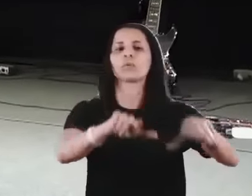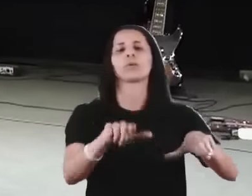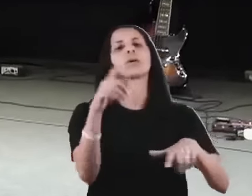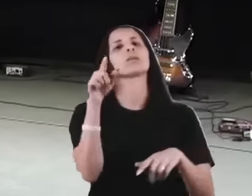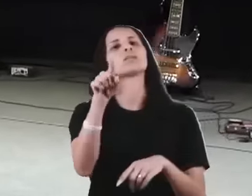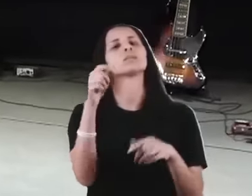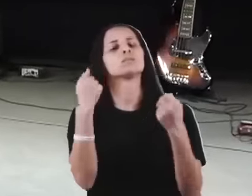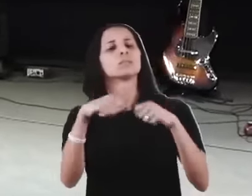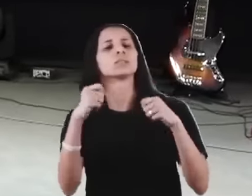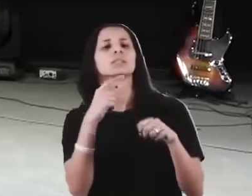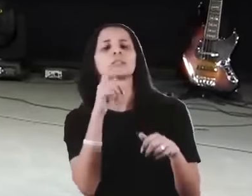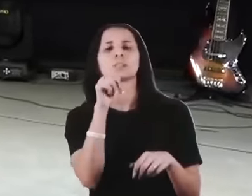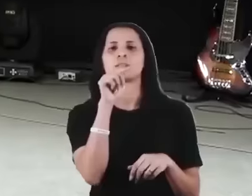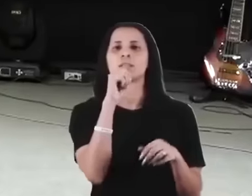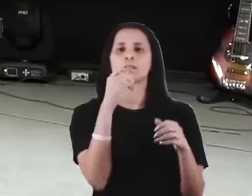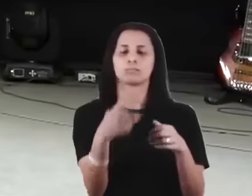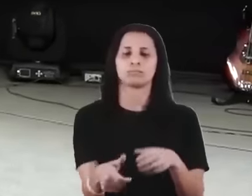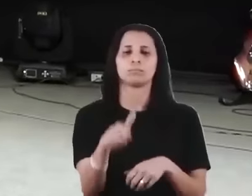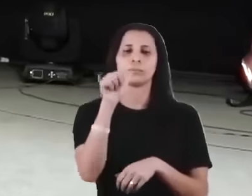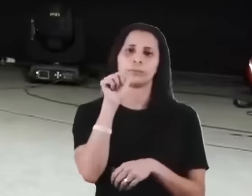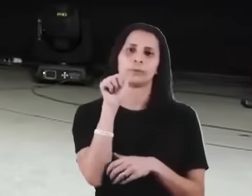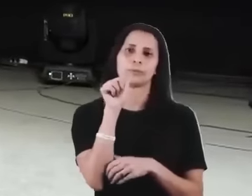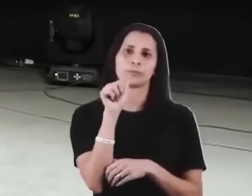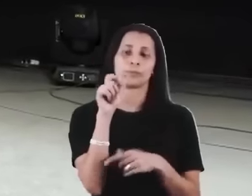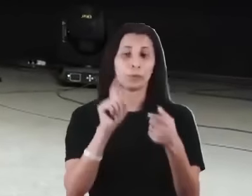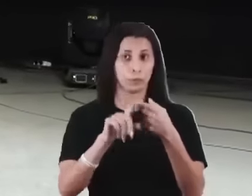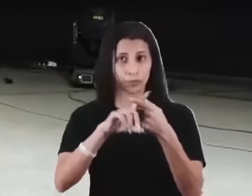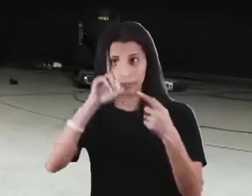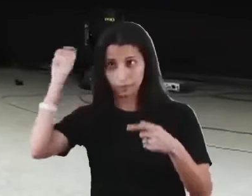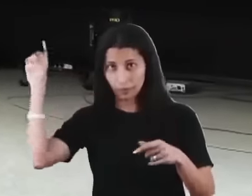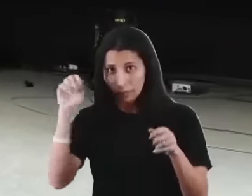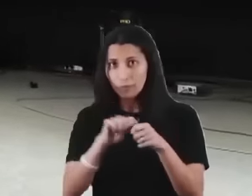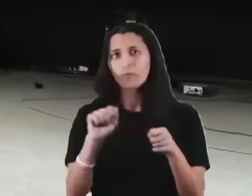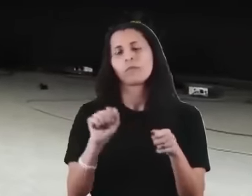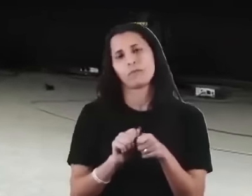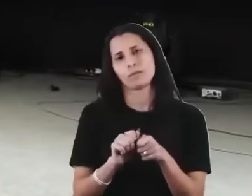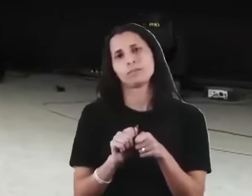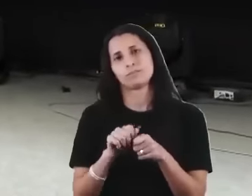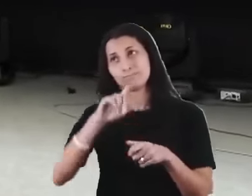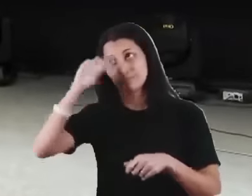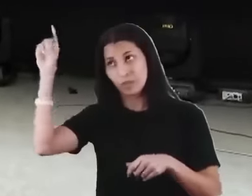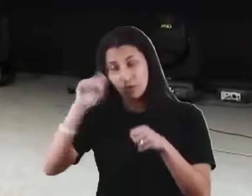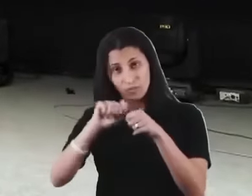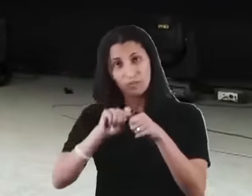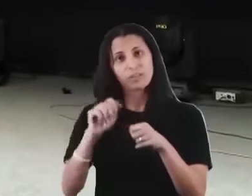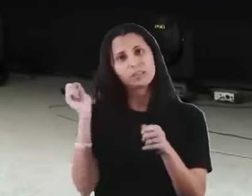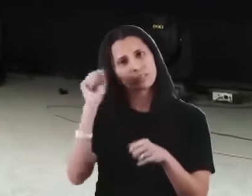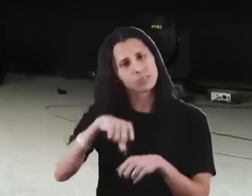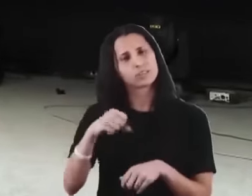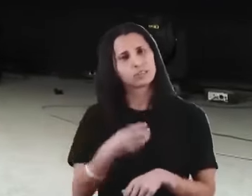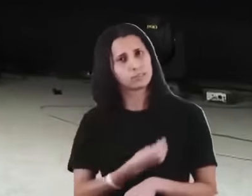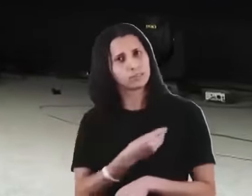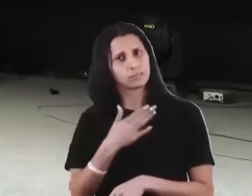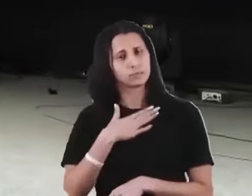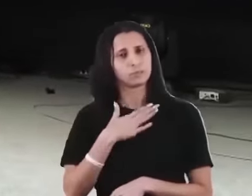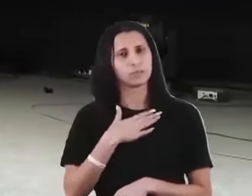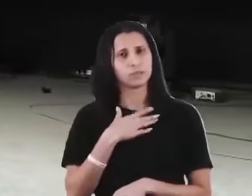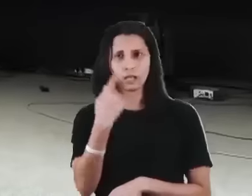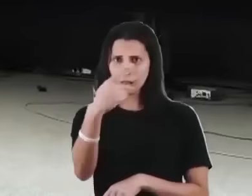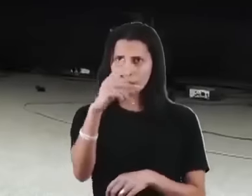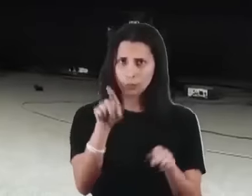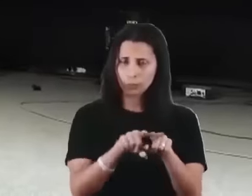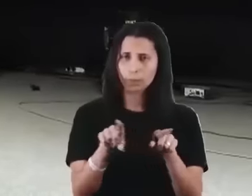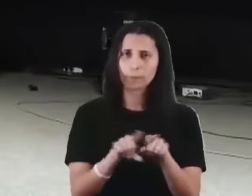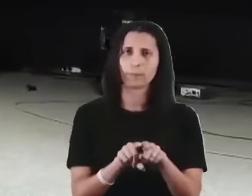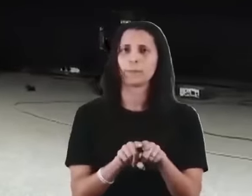e o que é Deus que faz viu ai como Deus fez isso na minha vida na sua também